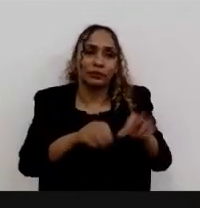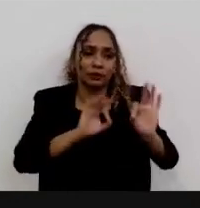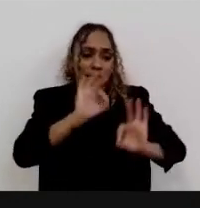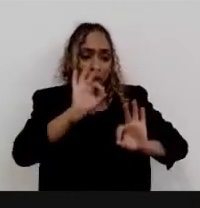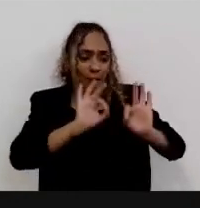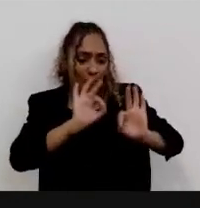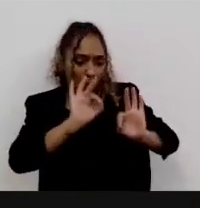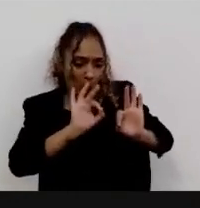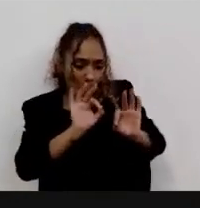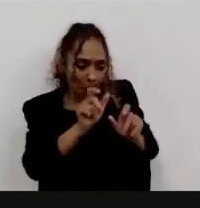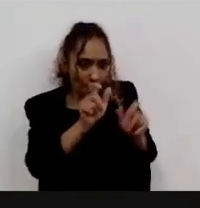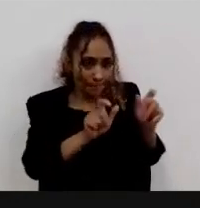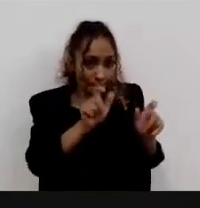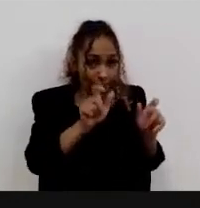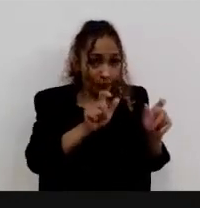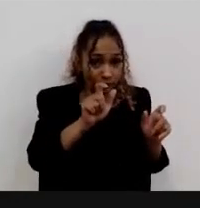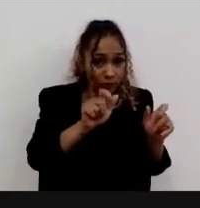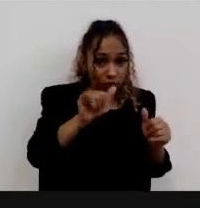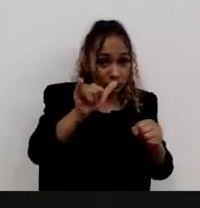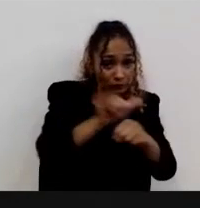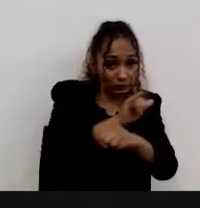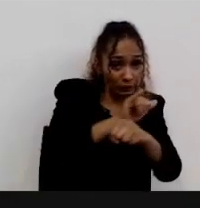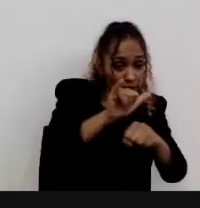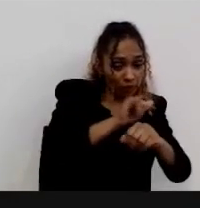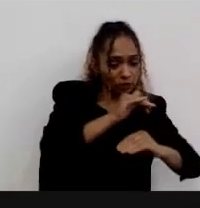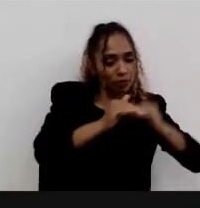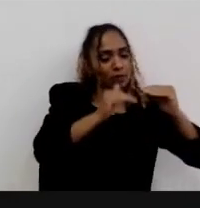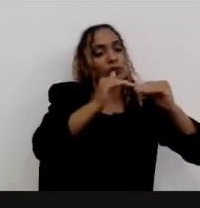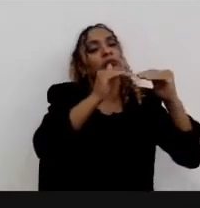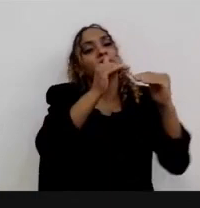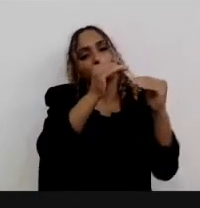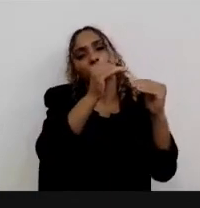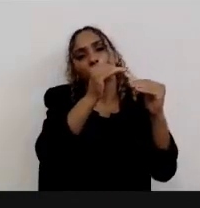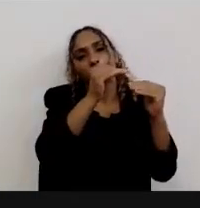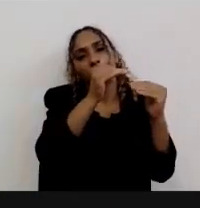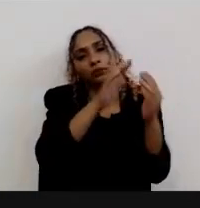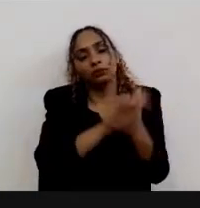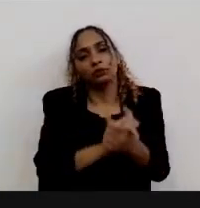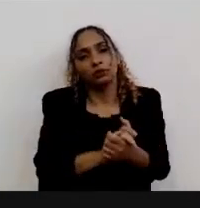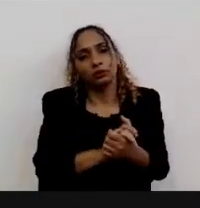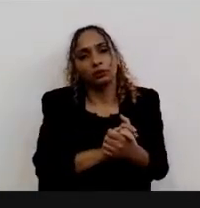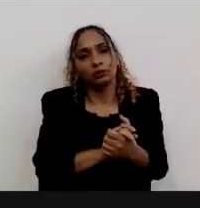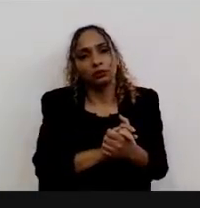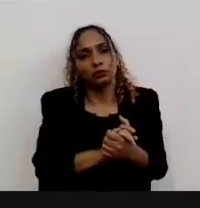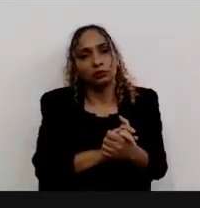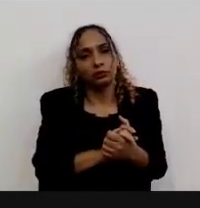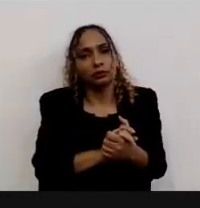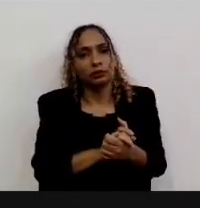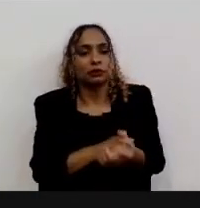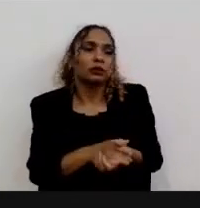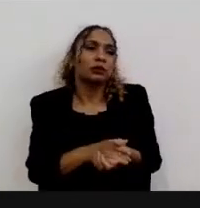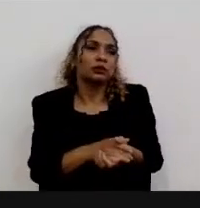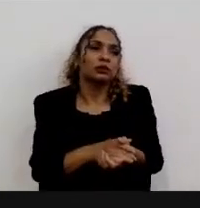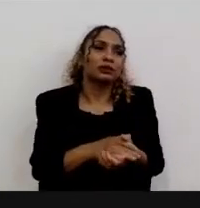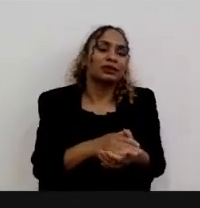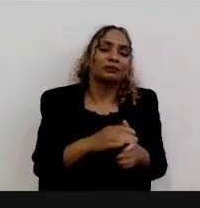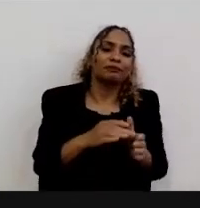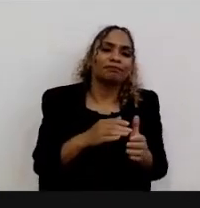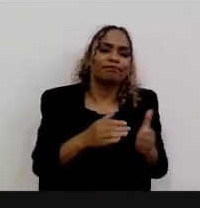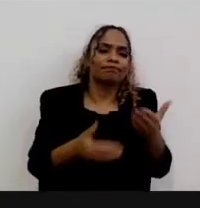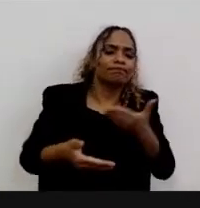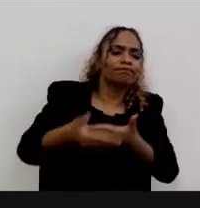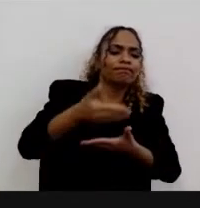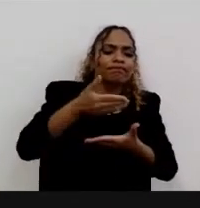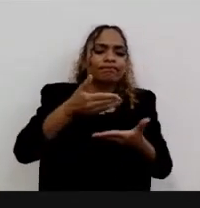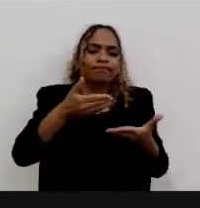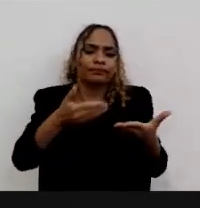preparar as pessoas por meio de estratégias de desenvolvimento que conciliem essa adaptação dos